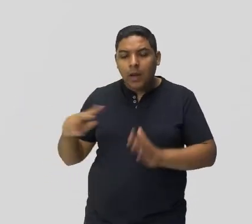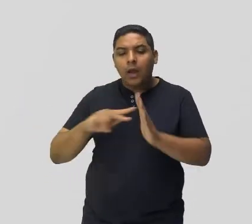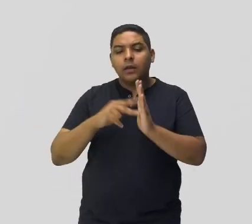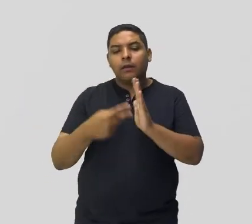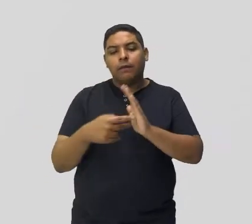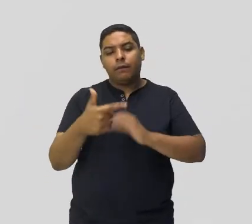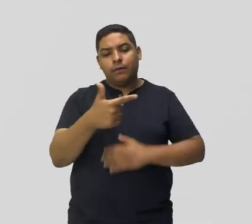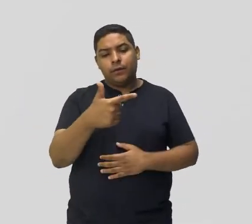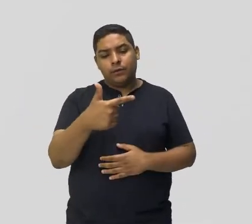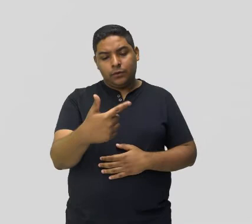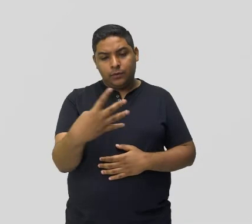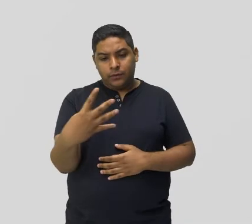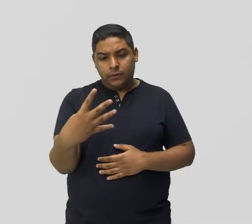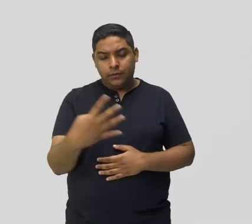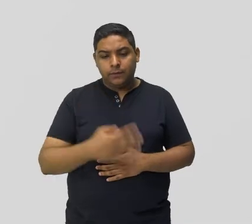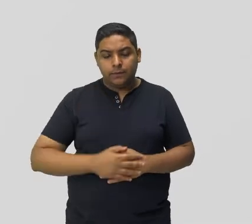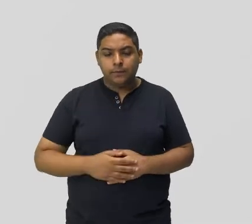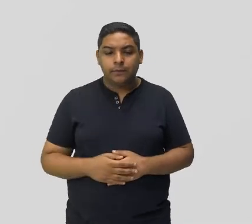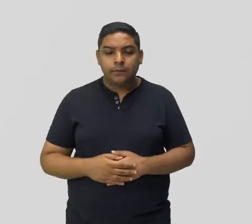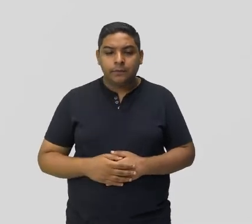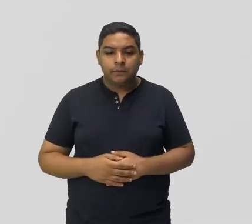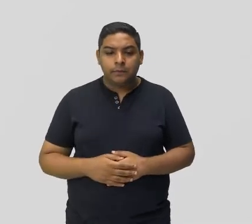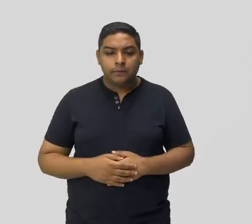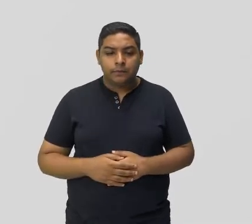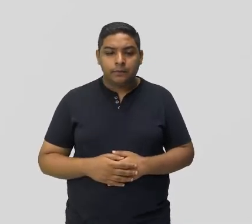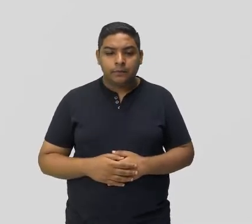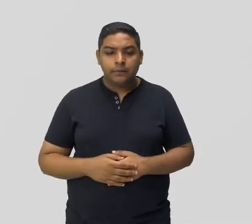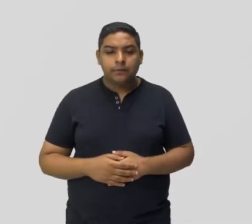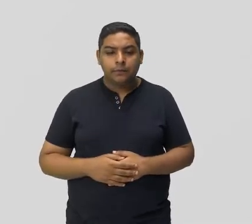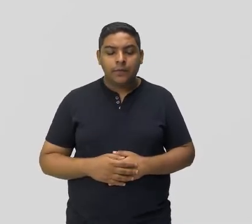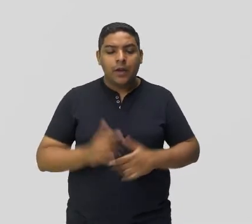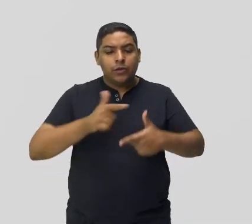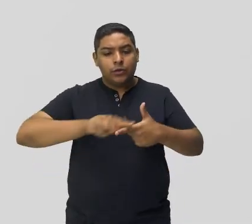vezes 24 vai dar um valor, dividido por 7 vai dar